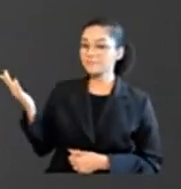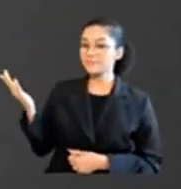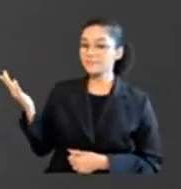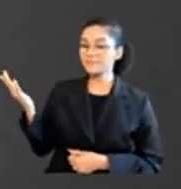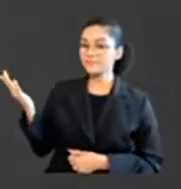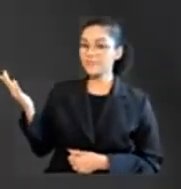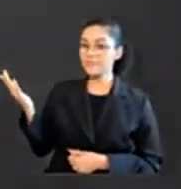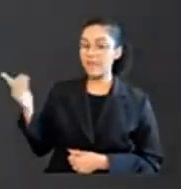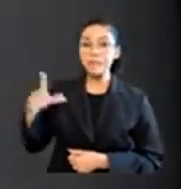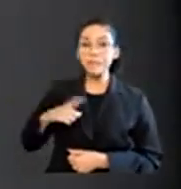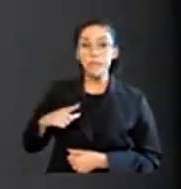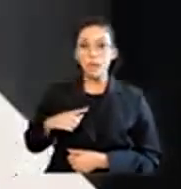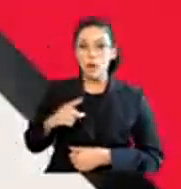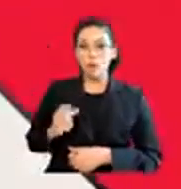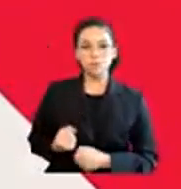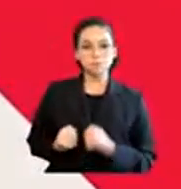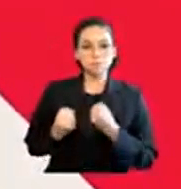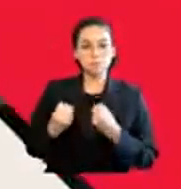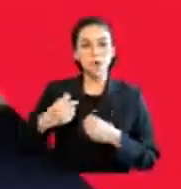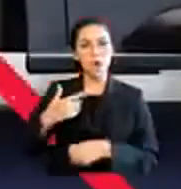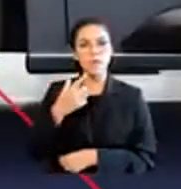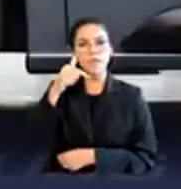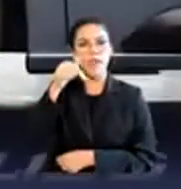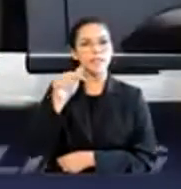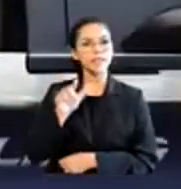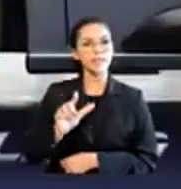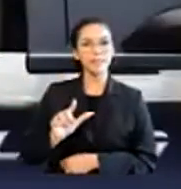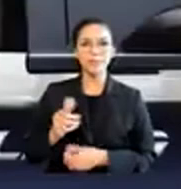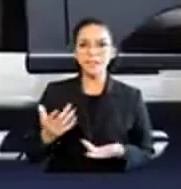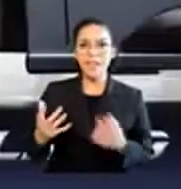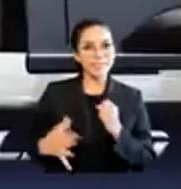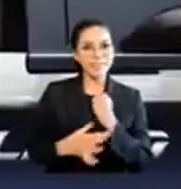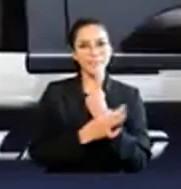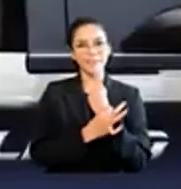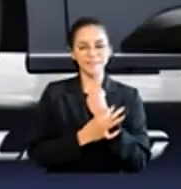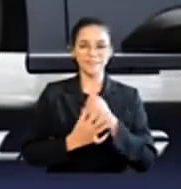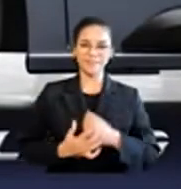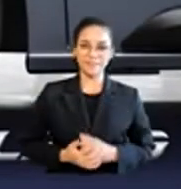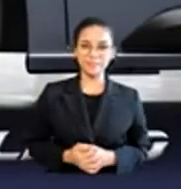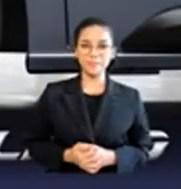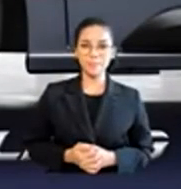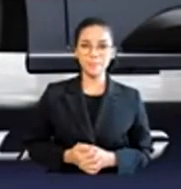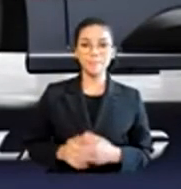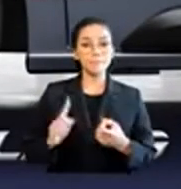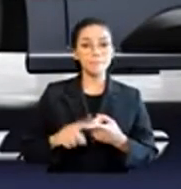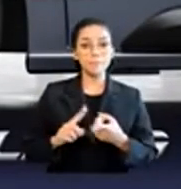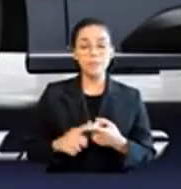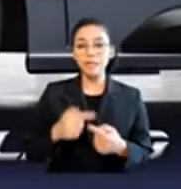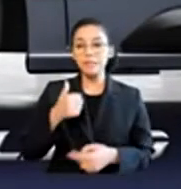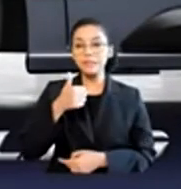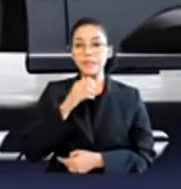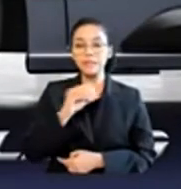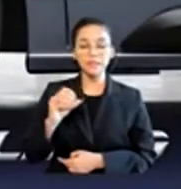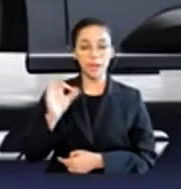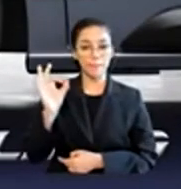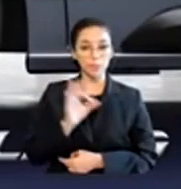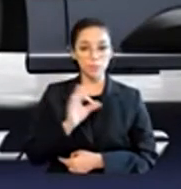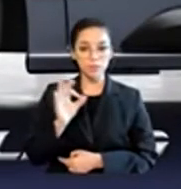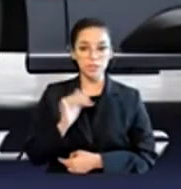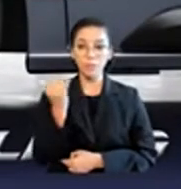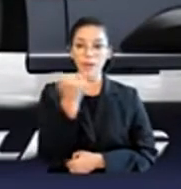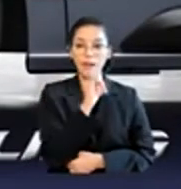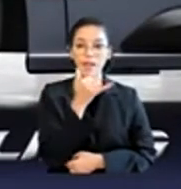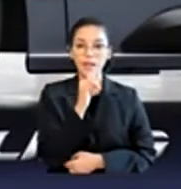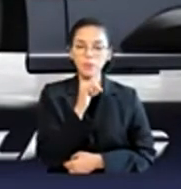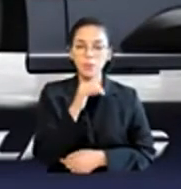7 litros, super prático e seguro. Já o novíssimo Fiat Scudo 100% elétrico se diferencia da versão térmica por